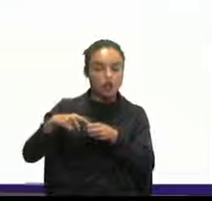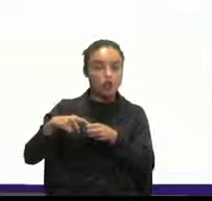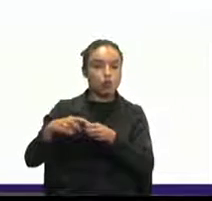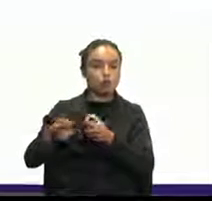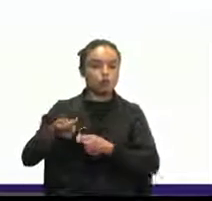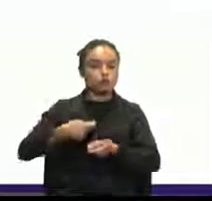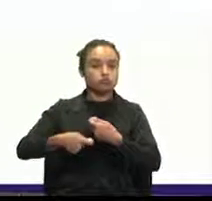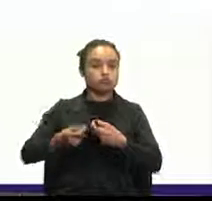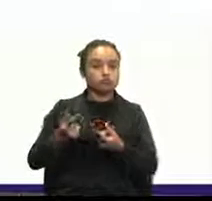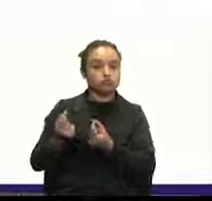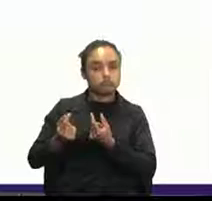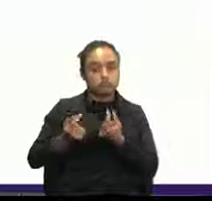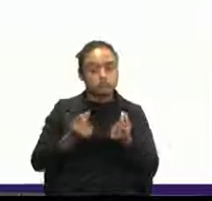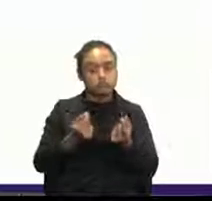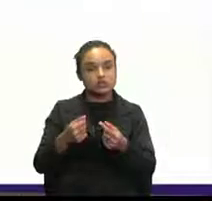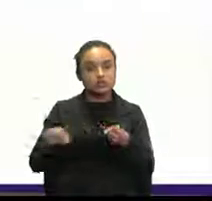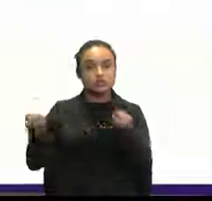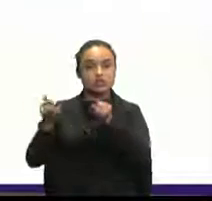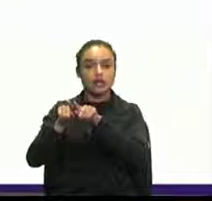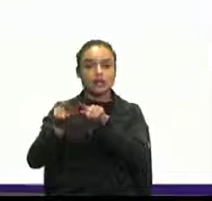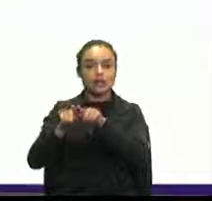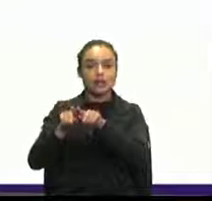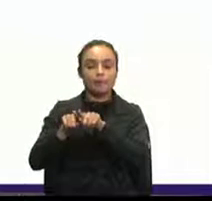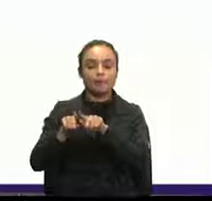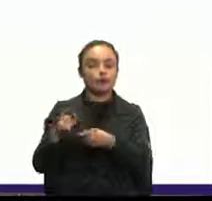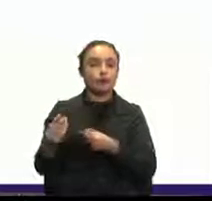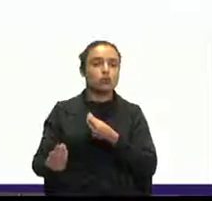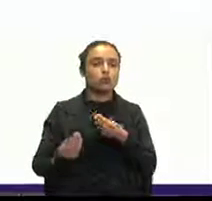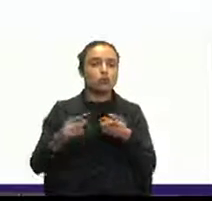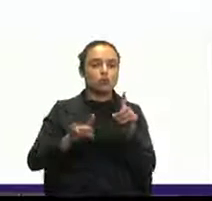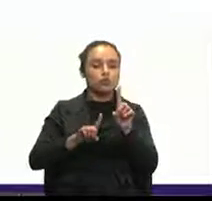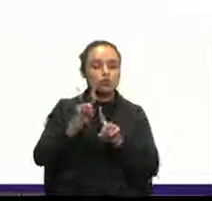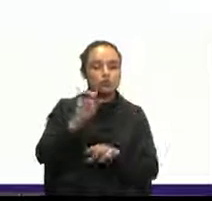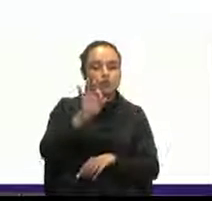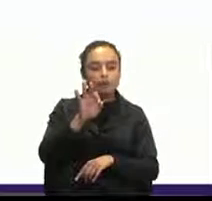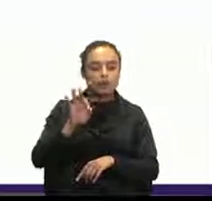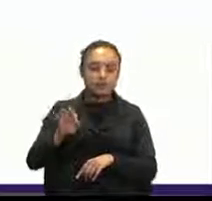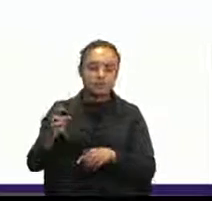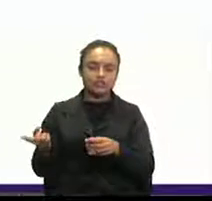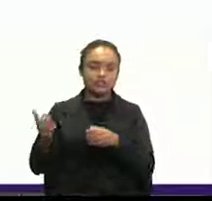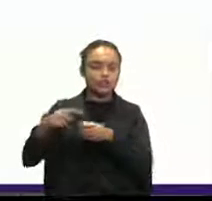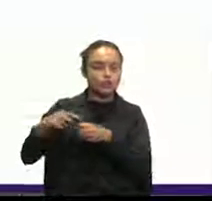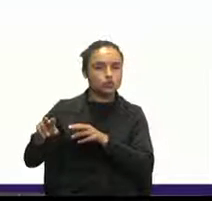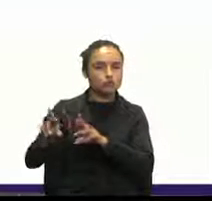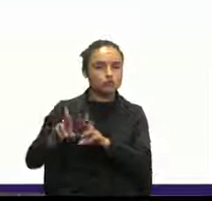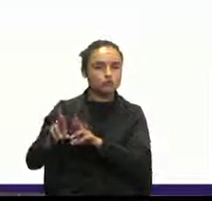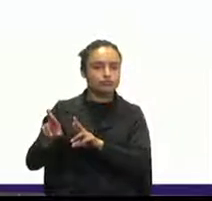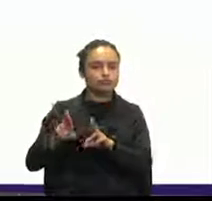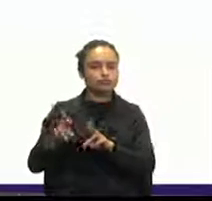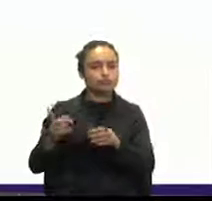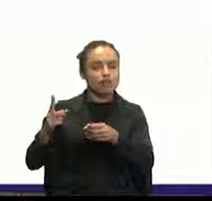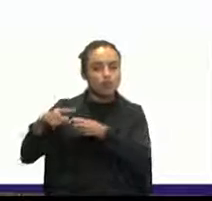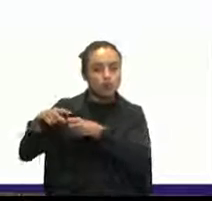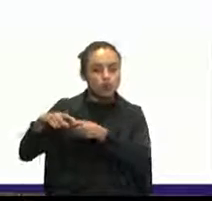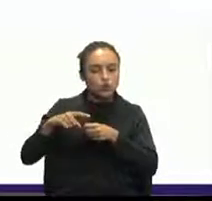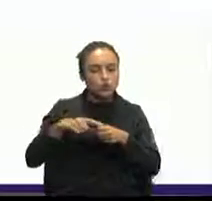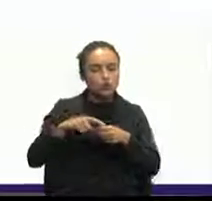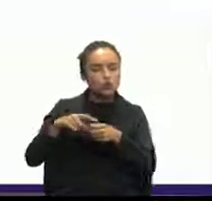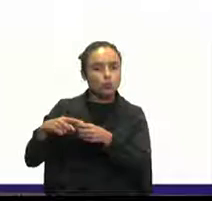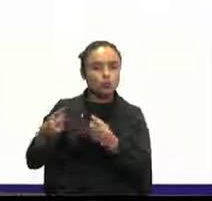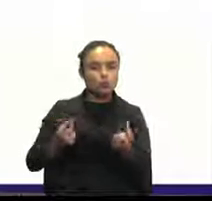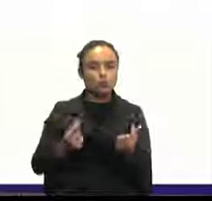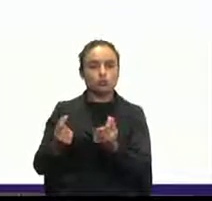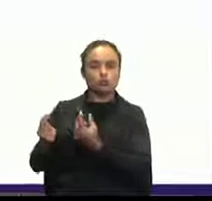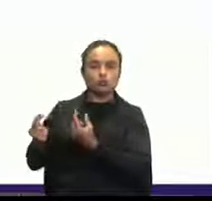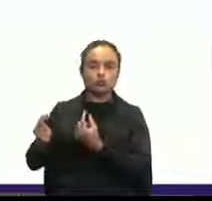seja o grau também de dispersão dos retornos em relação à sua média por isso a medida estatística eficaz para o cálculo do